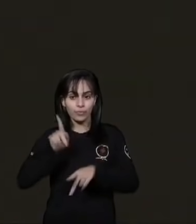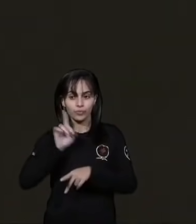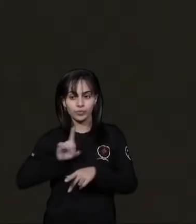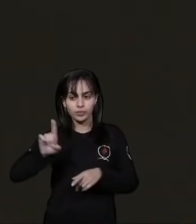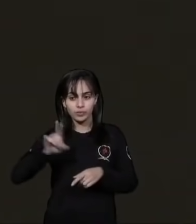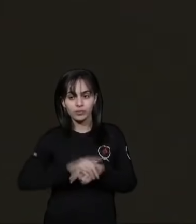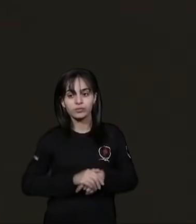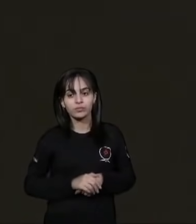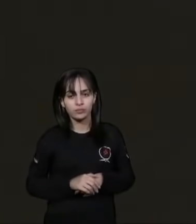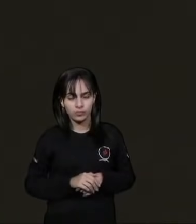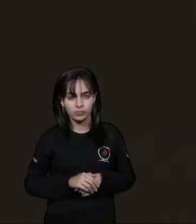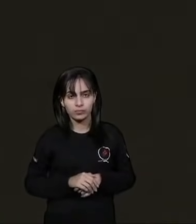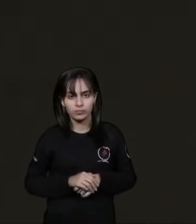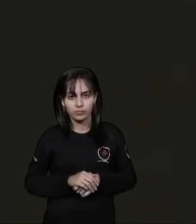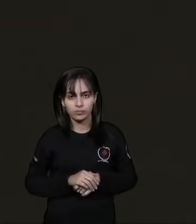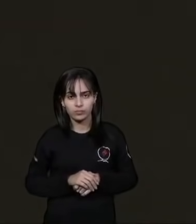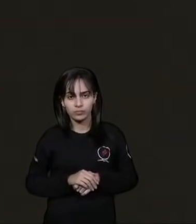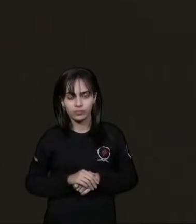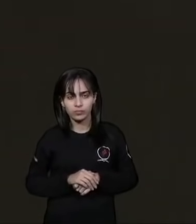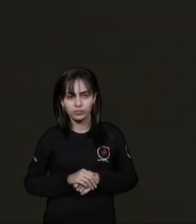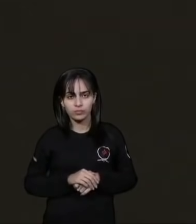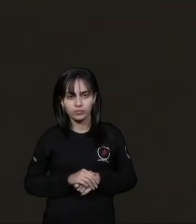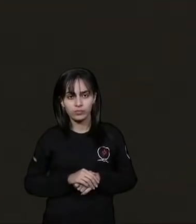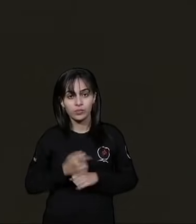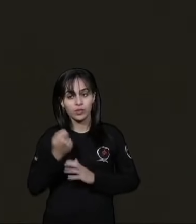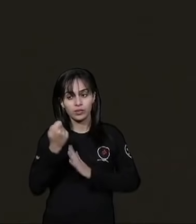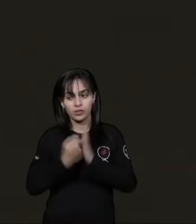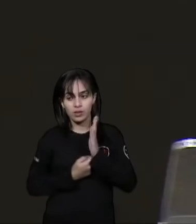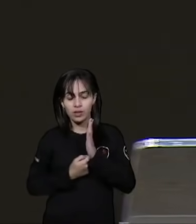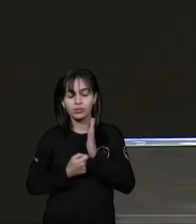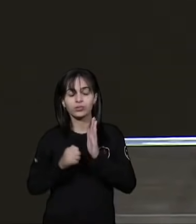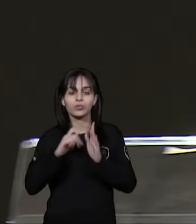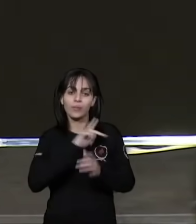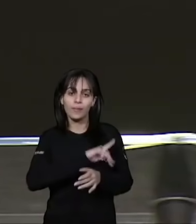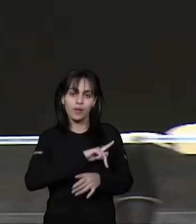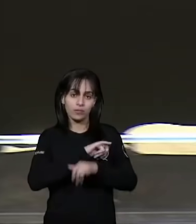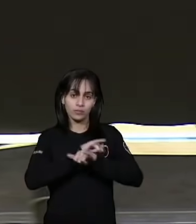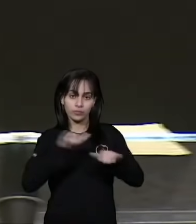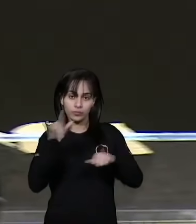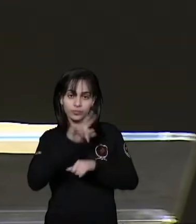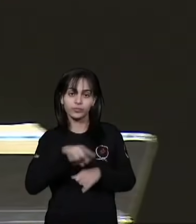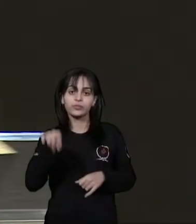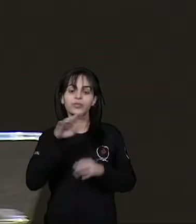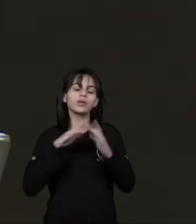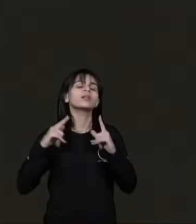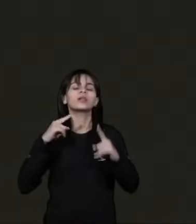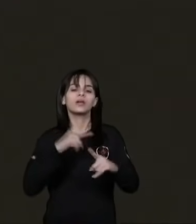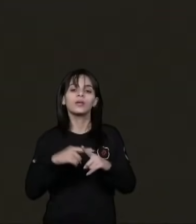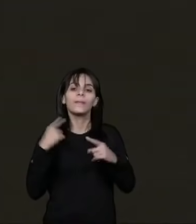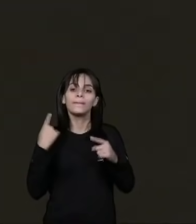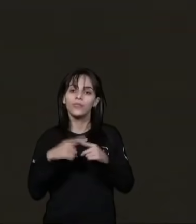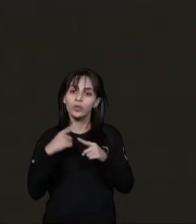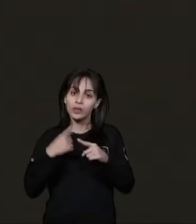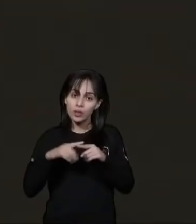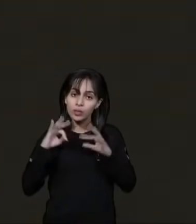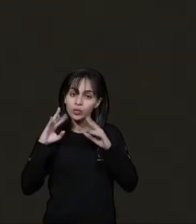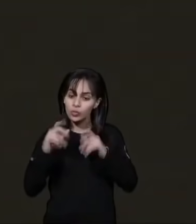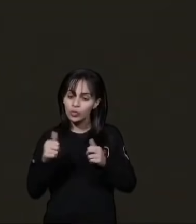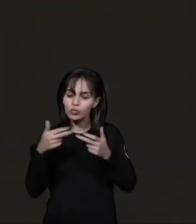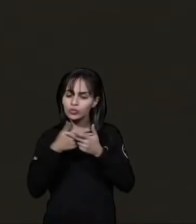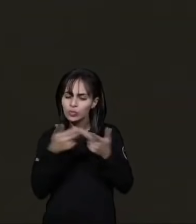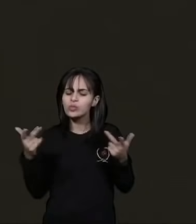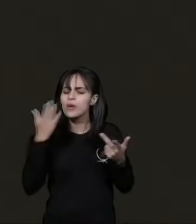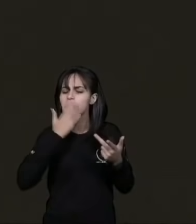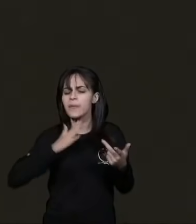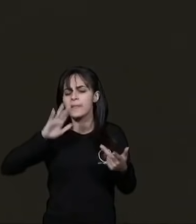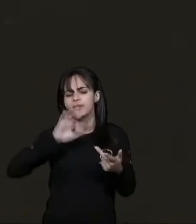o texto que eu acabei de ler esse texto Paulo tá falando para igreja porque todas Quantas são as